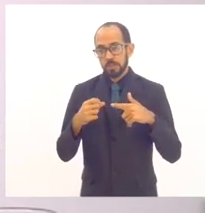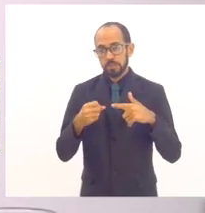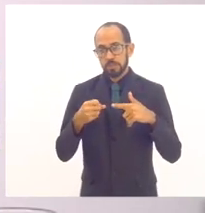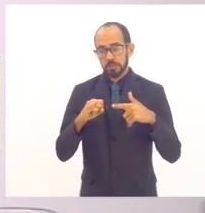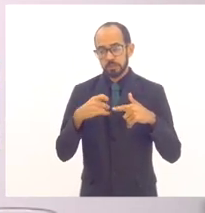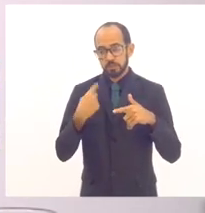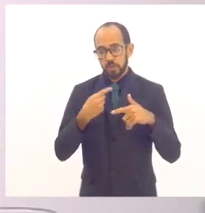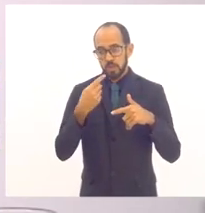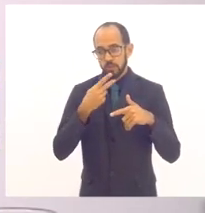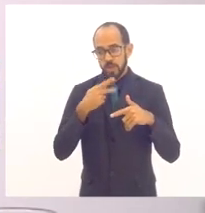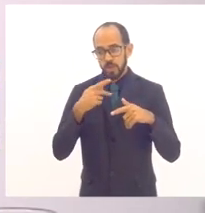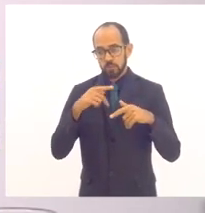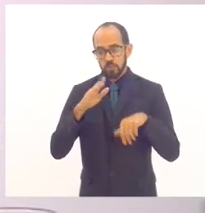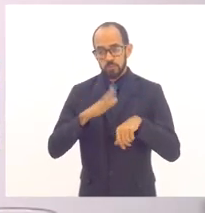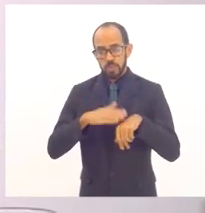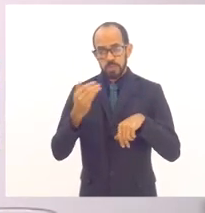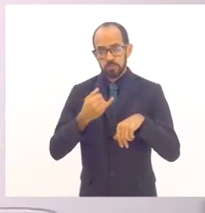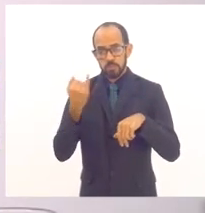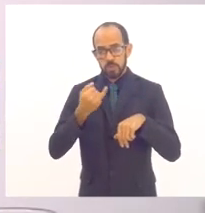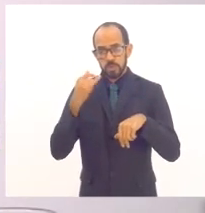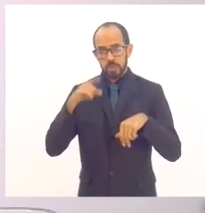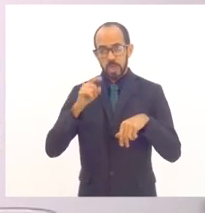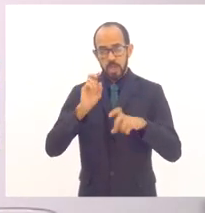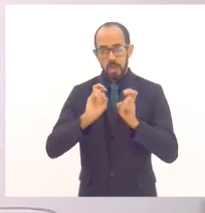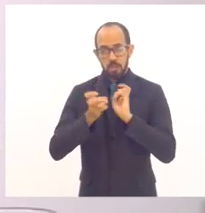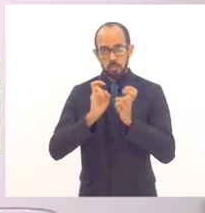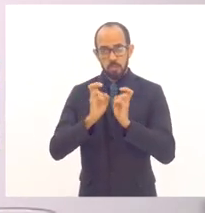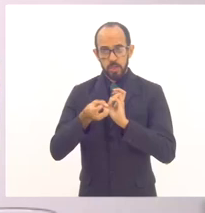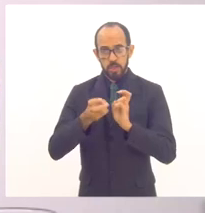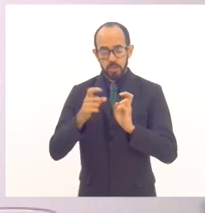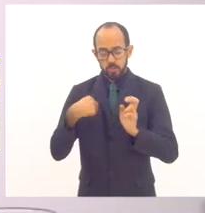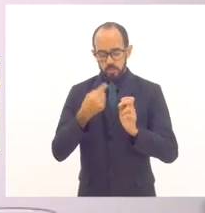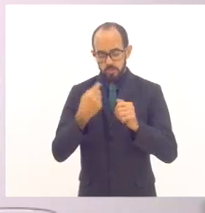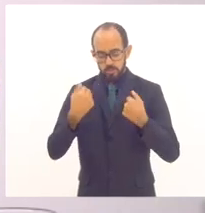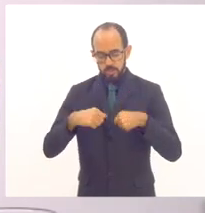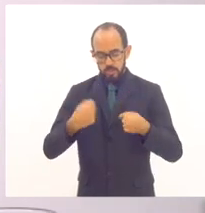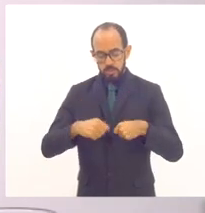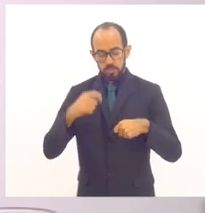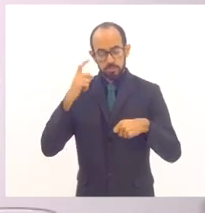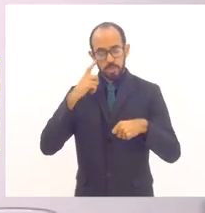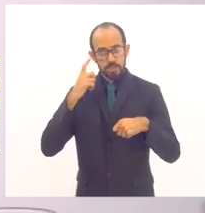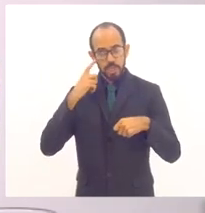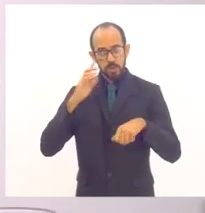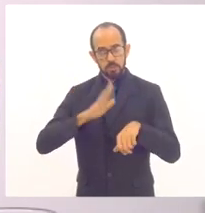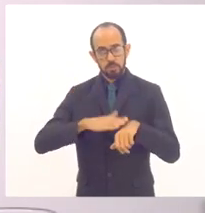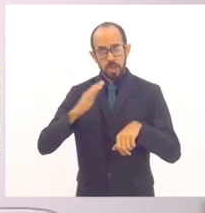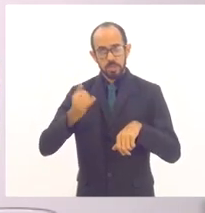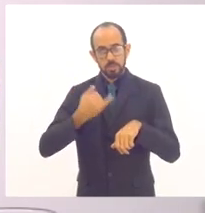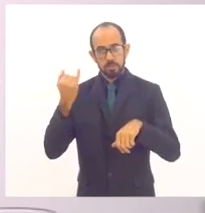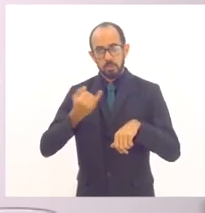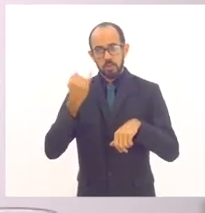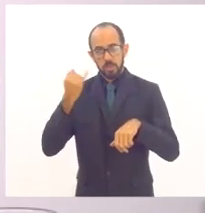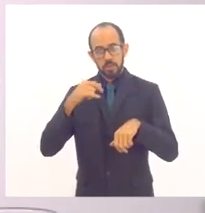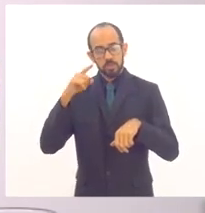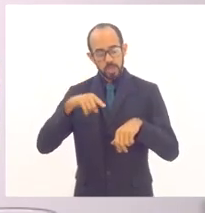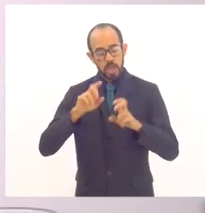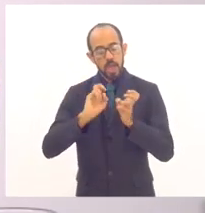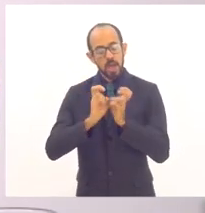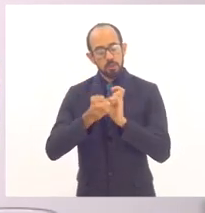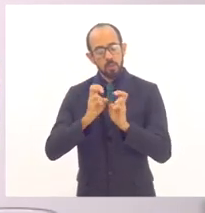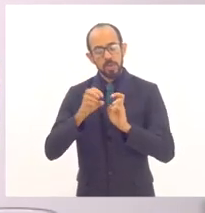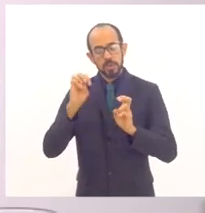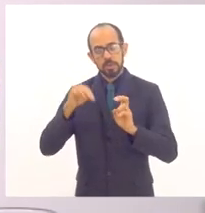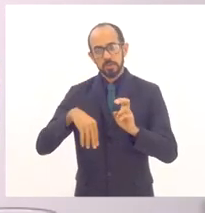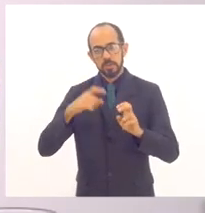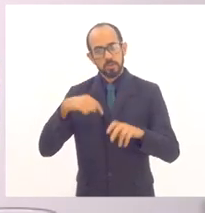que o que é mais importante é a capoeira, a gente deveria pensar nesse mais importante que é a capoeira. E a gente